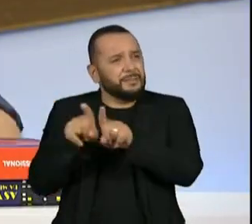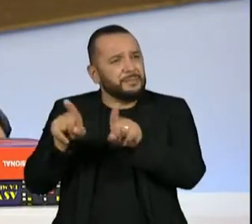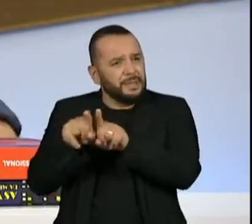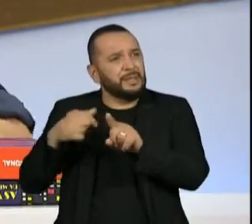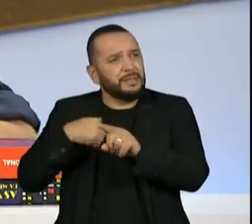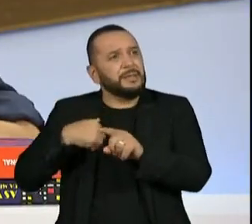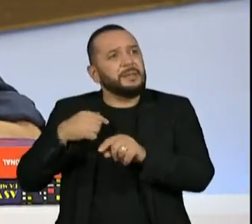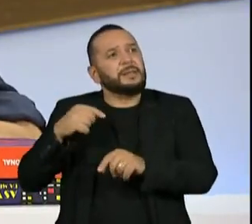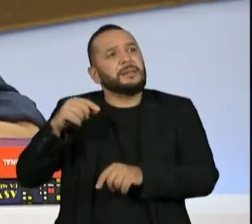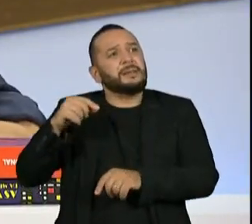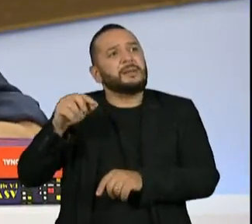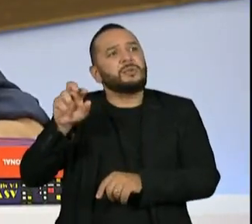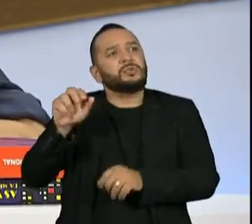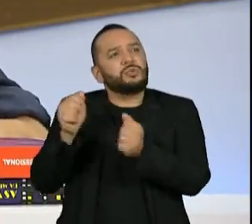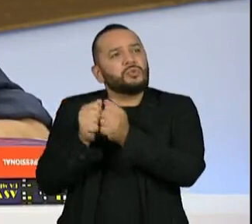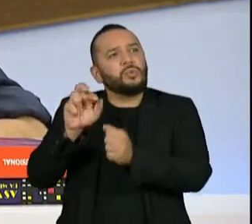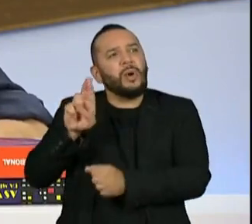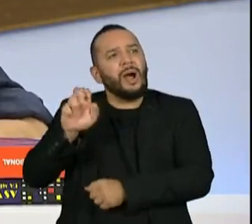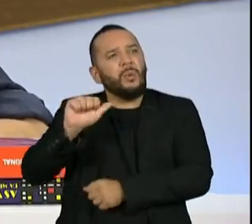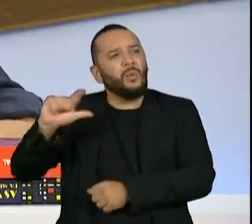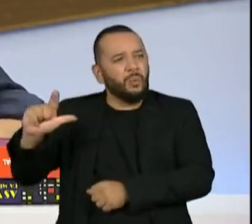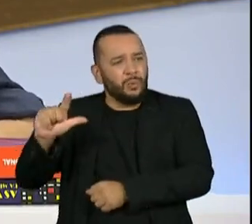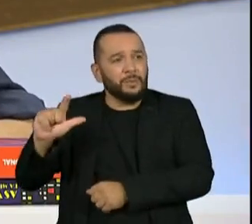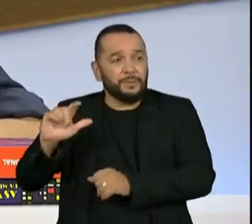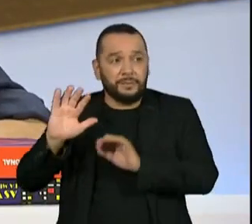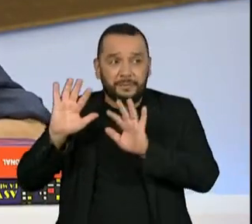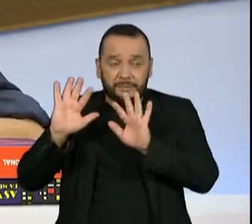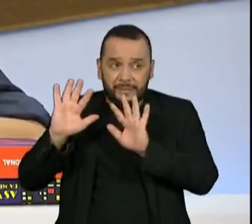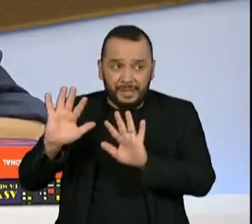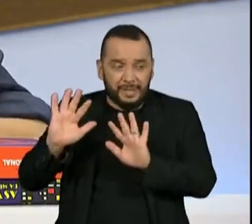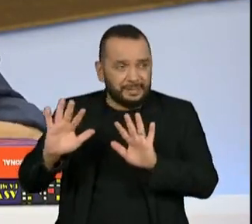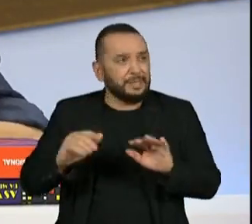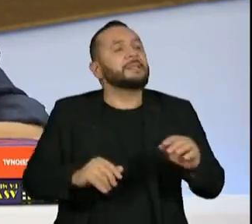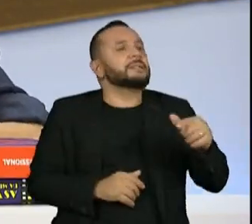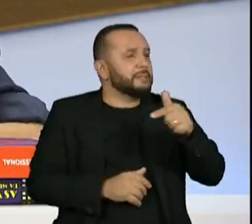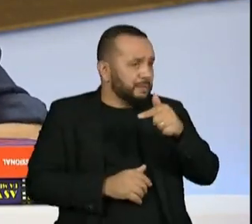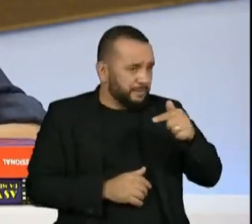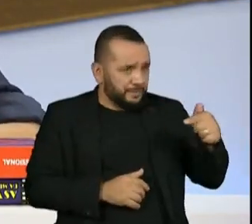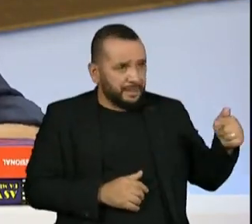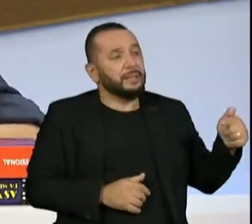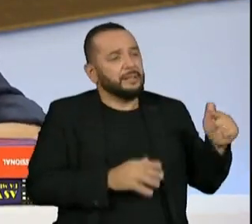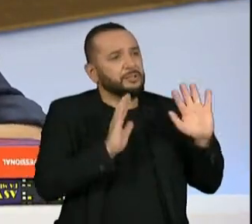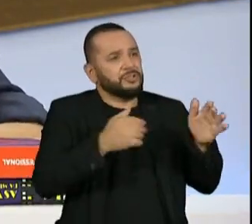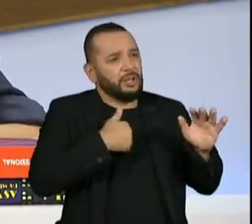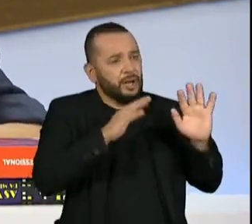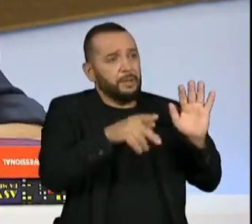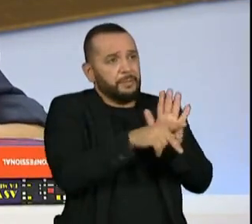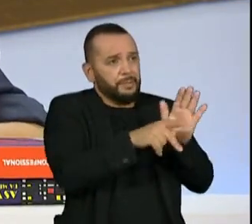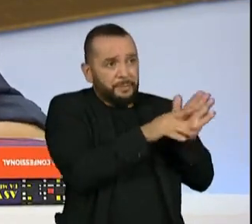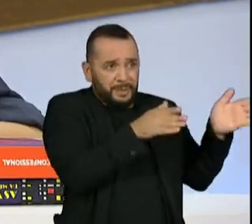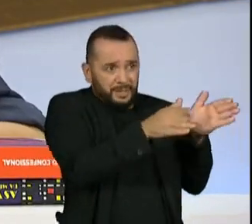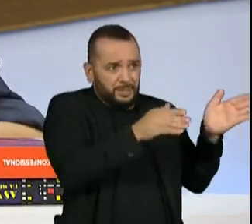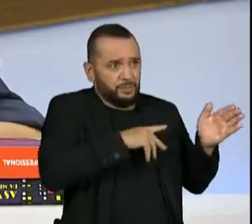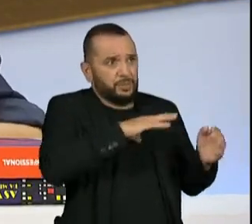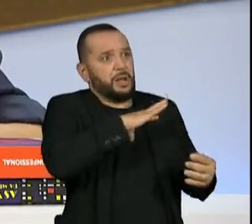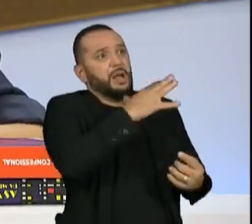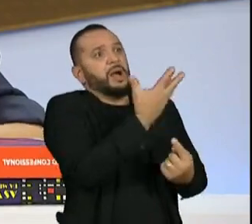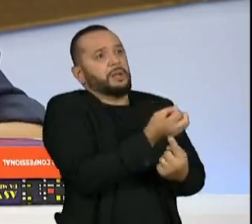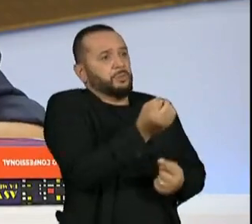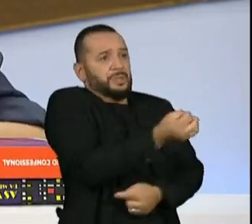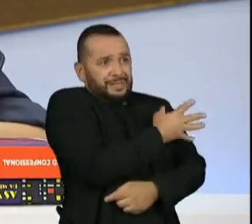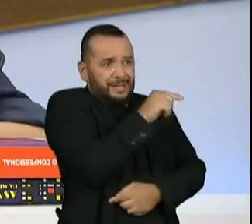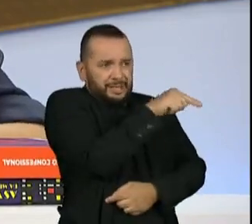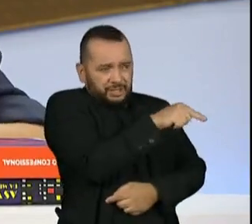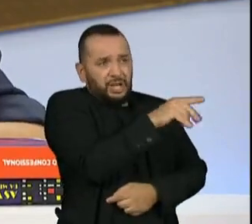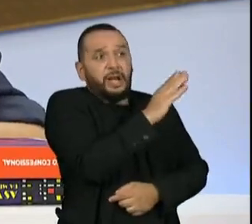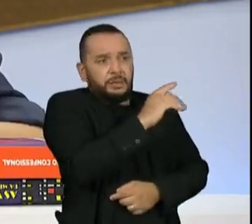Bopp. A Semana de 22 está presente nas bienais de arte, está presente no movimento da poesia concreta, que talvez tenha também o pecado